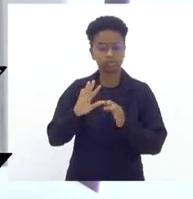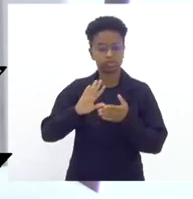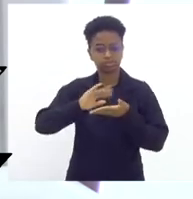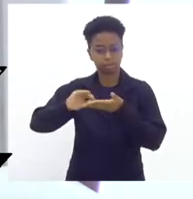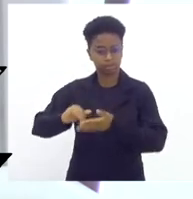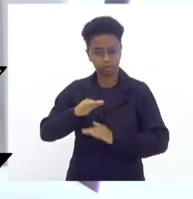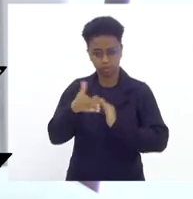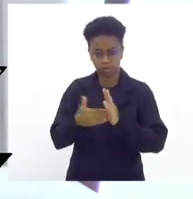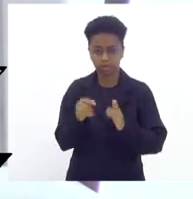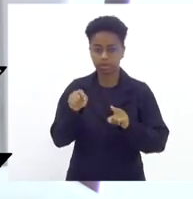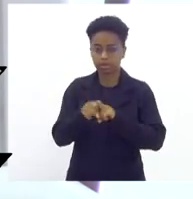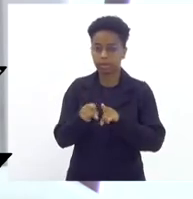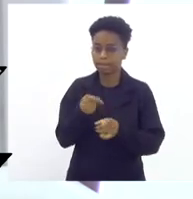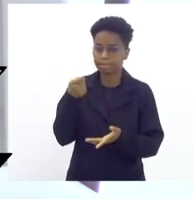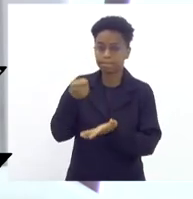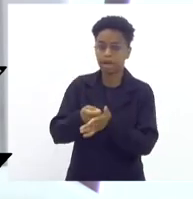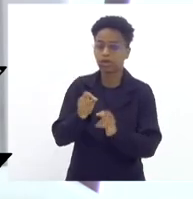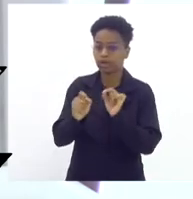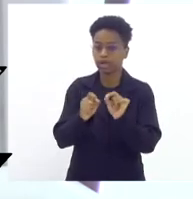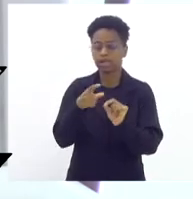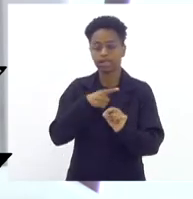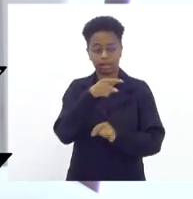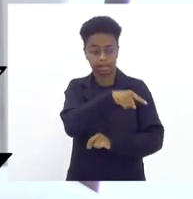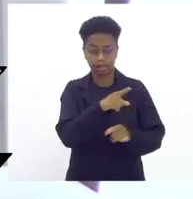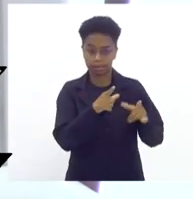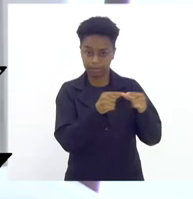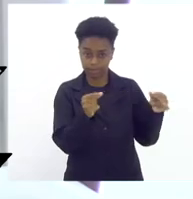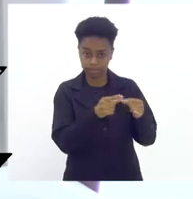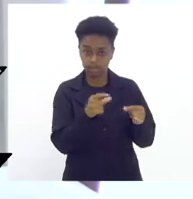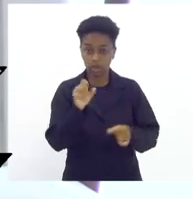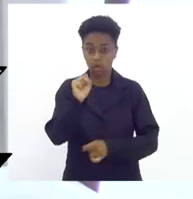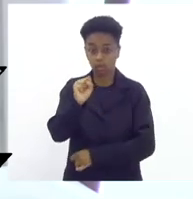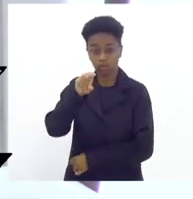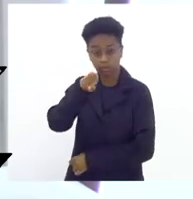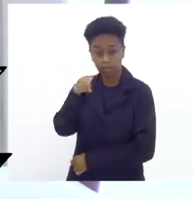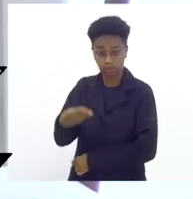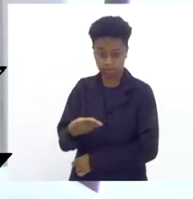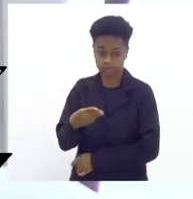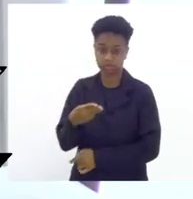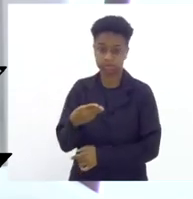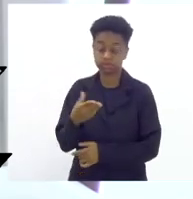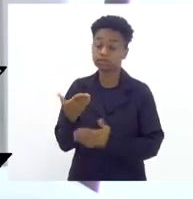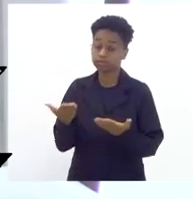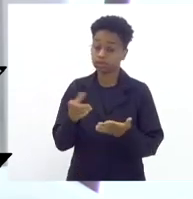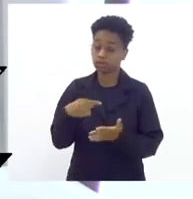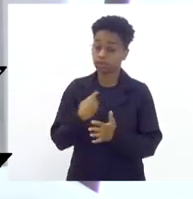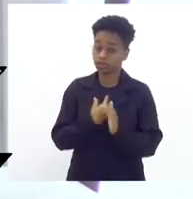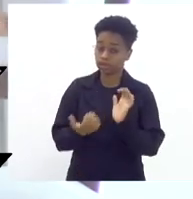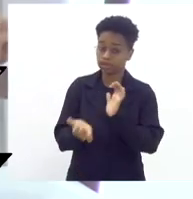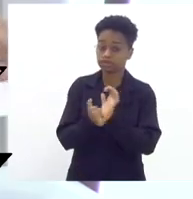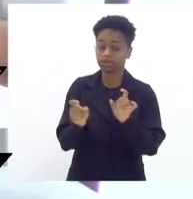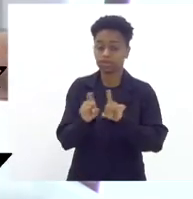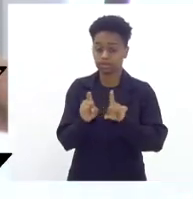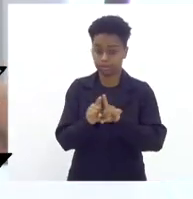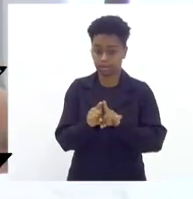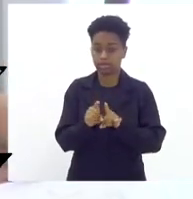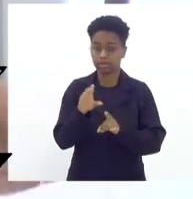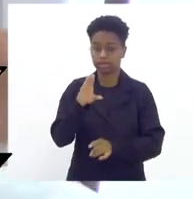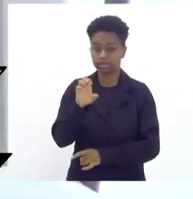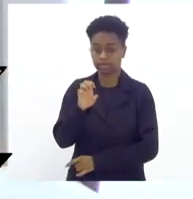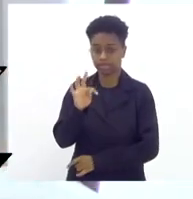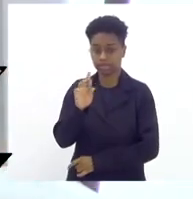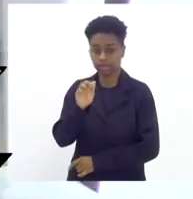pago também Zero que está lá em Brasília no valor de 8 milhões Então a nossa equipe também da setrab